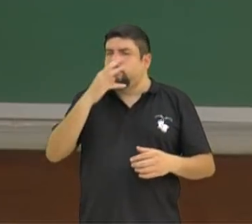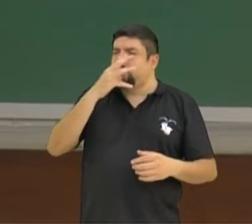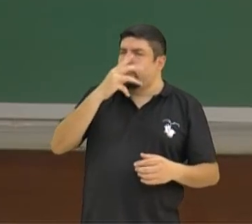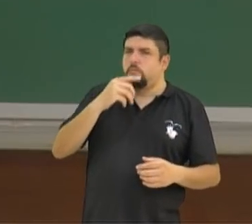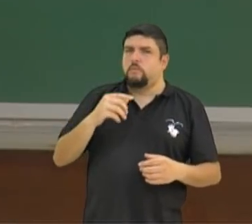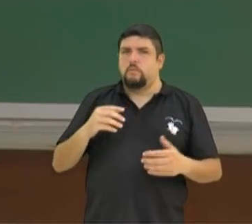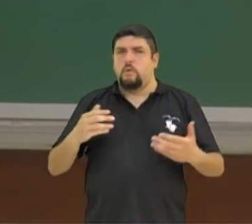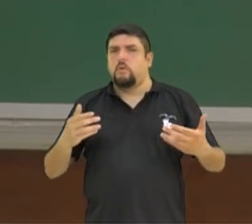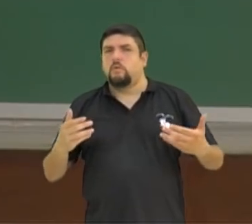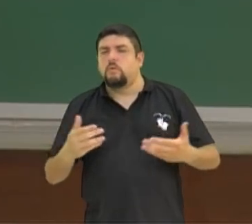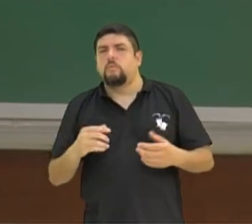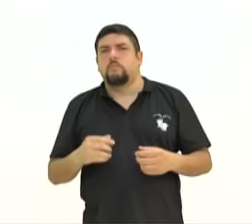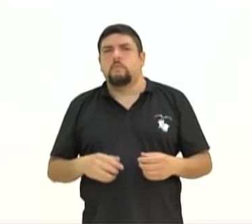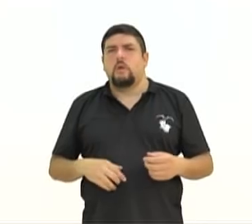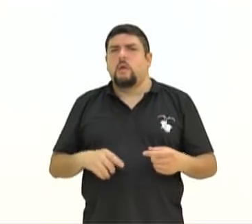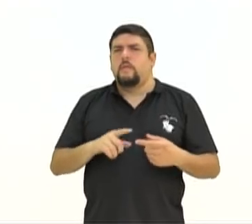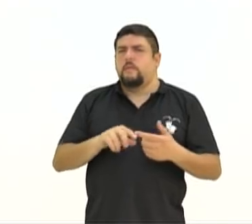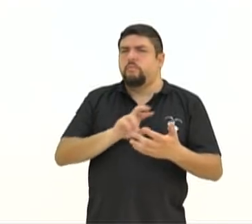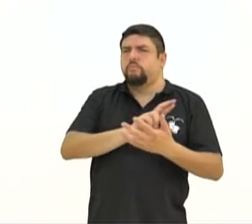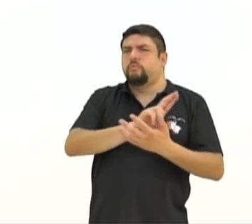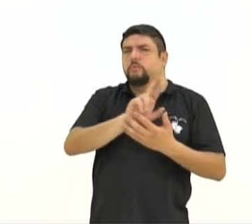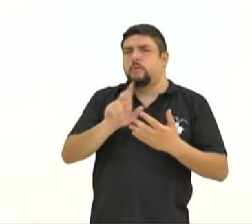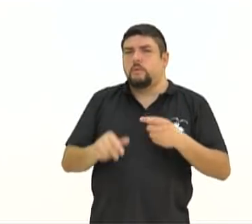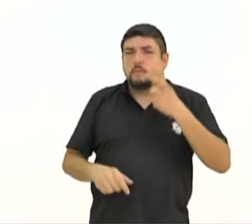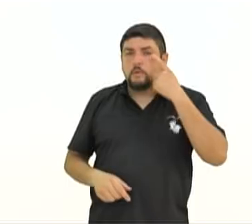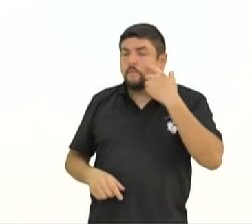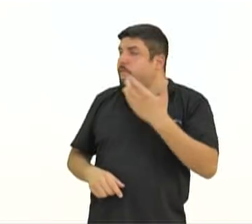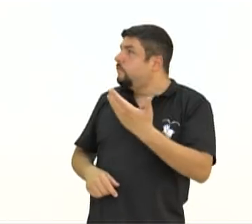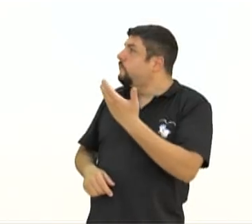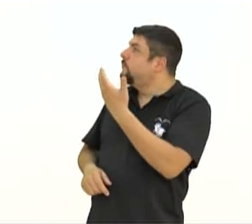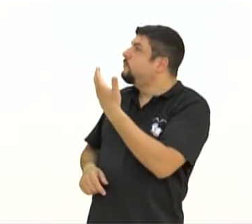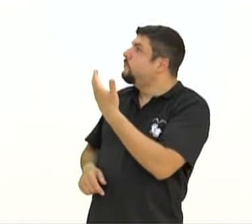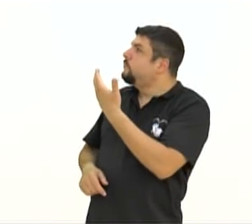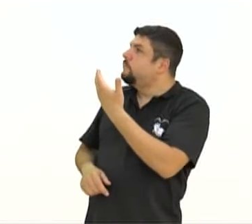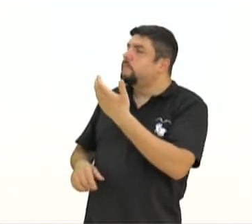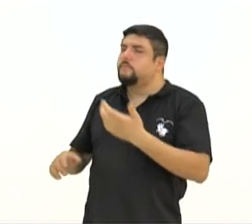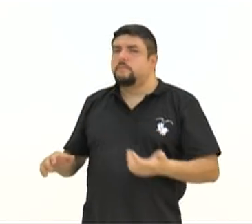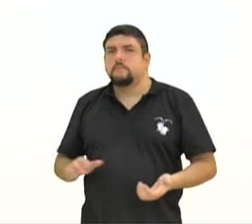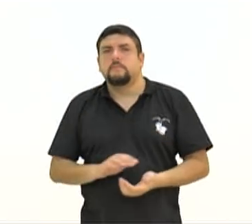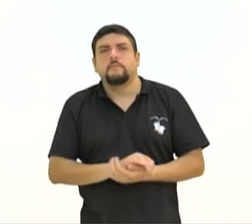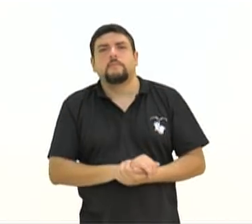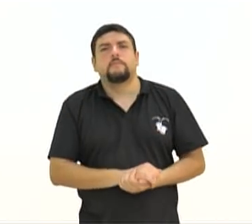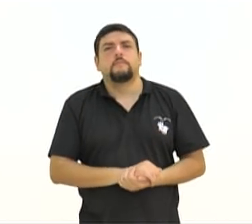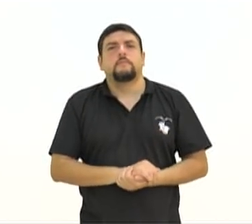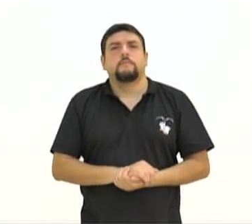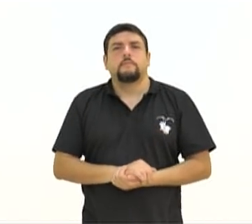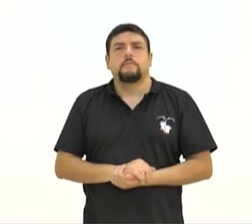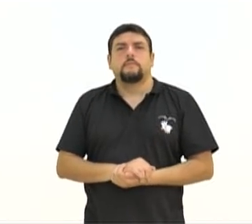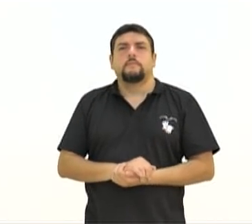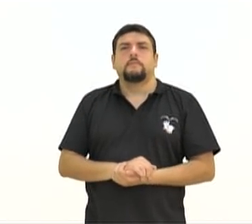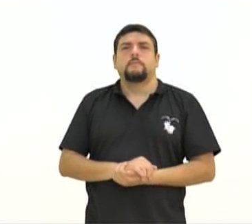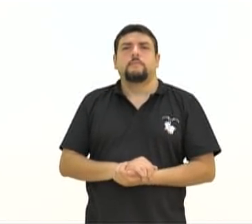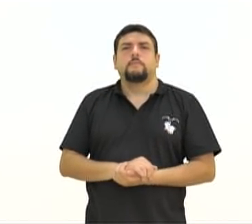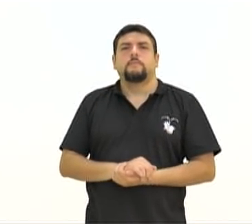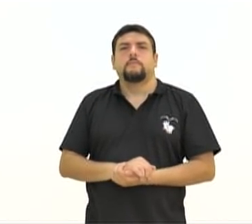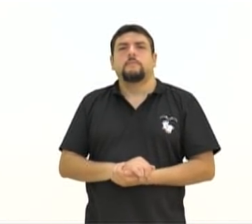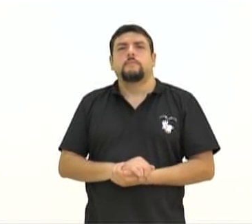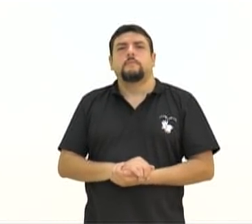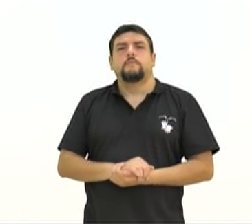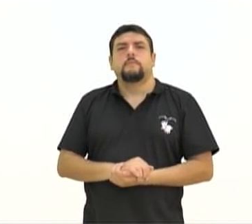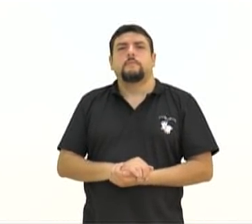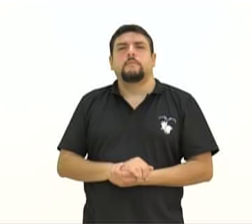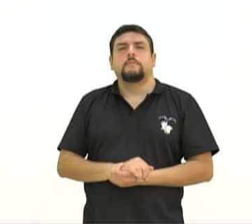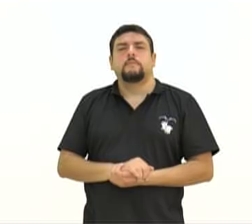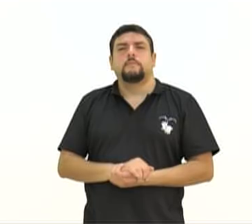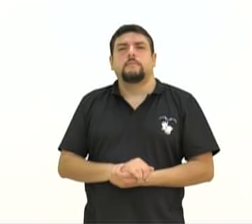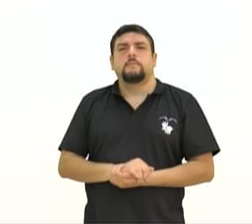Então a gente tem silepse, paradoxo, antítese, aliteração, onomatopeia, perífrase,